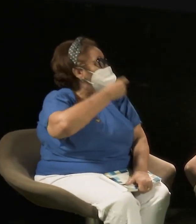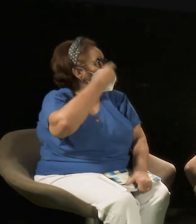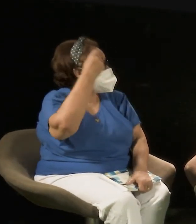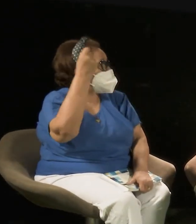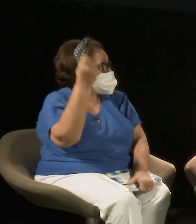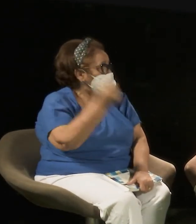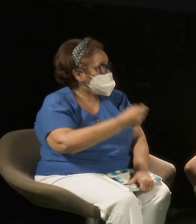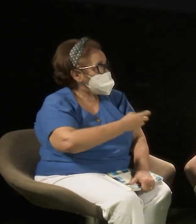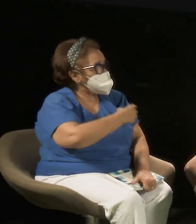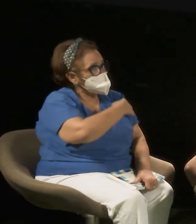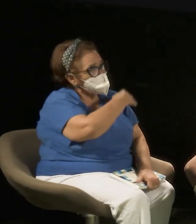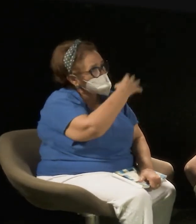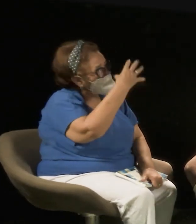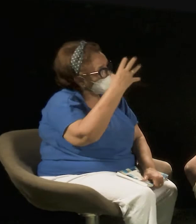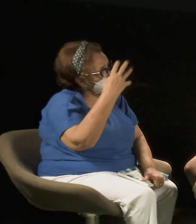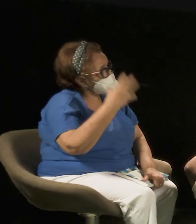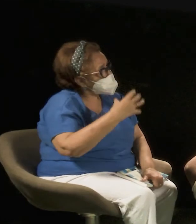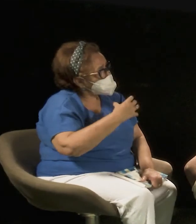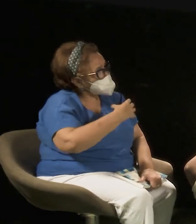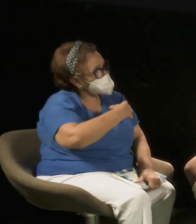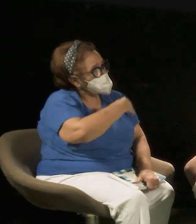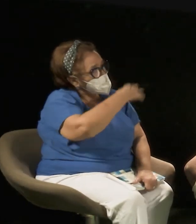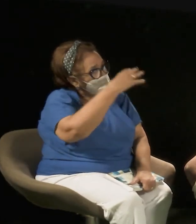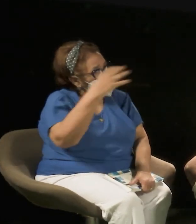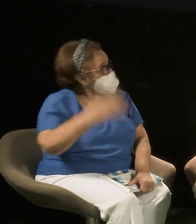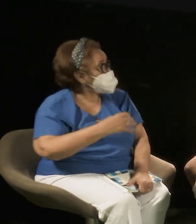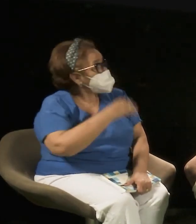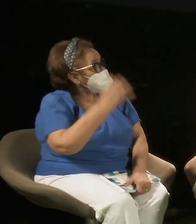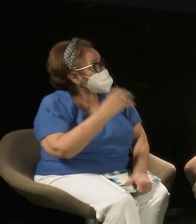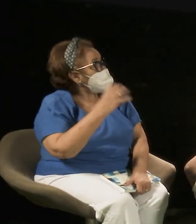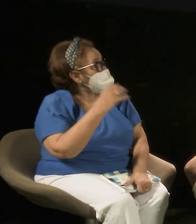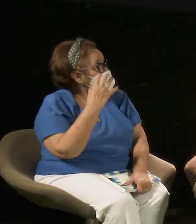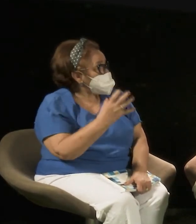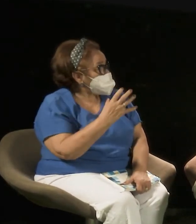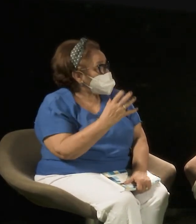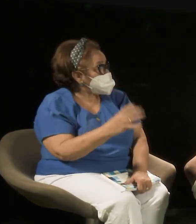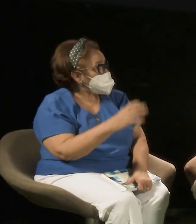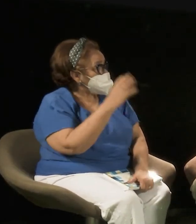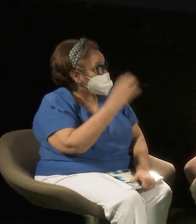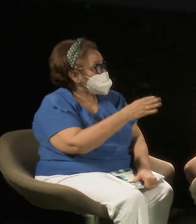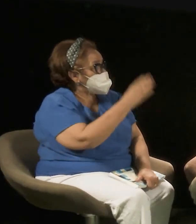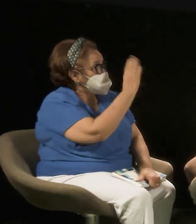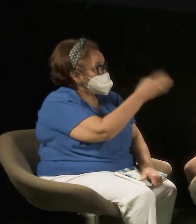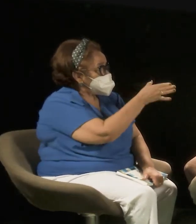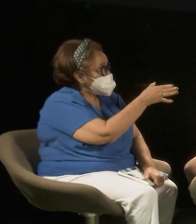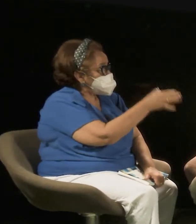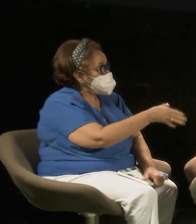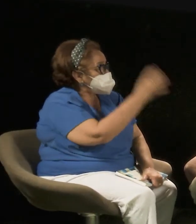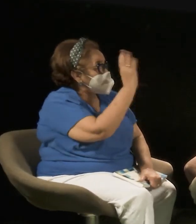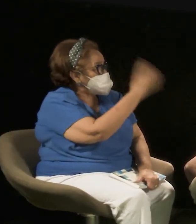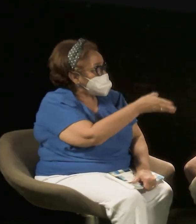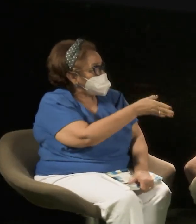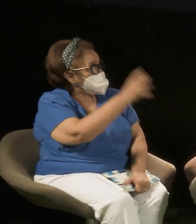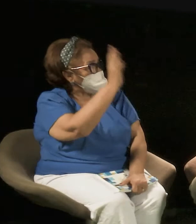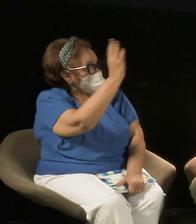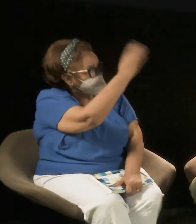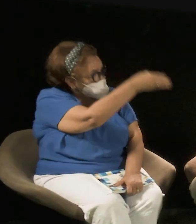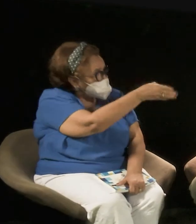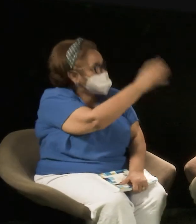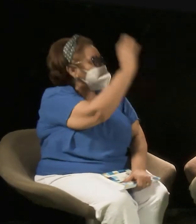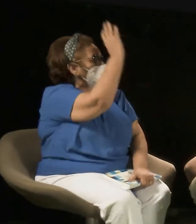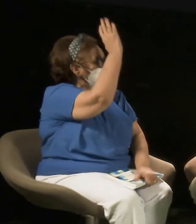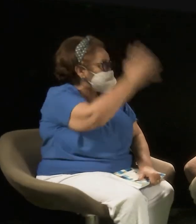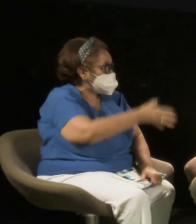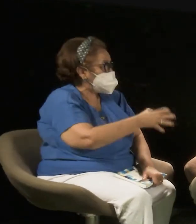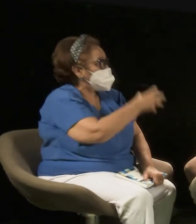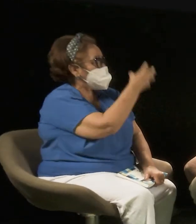própria cultura. Eu vejo que um trabalho assim mais intersetorial mesmo, nessa hora ver o que é assistência social, o que é educação,